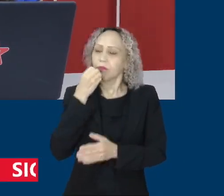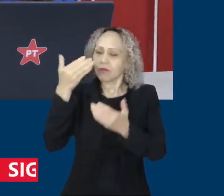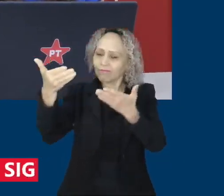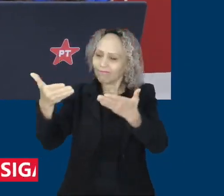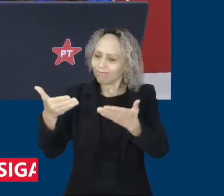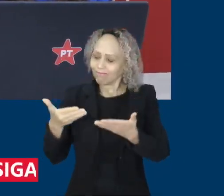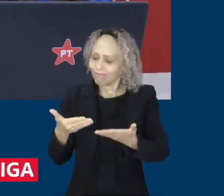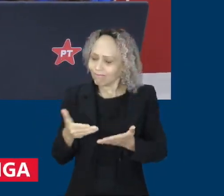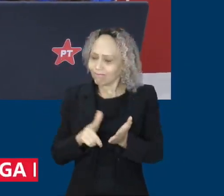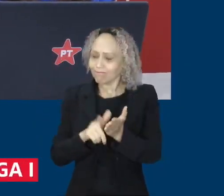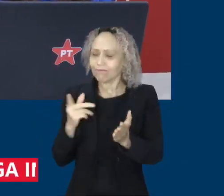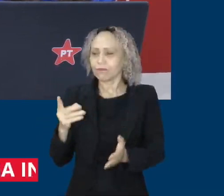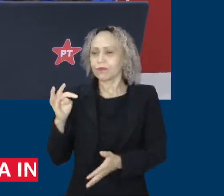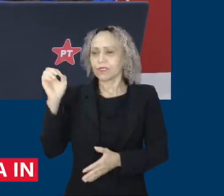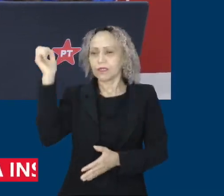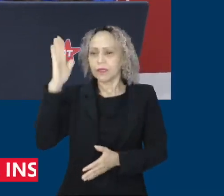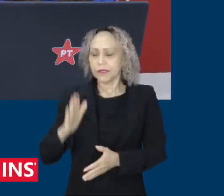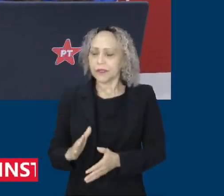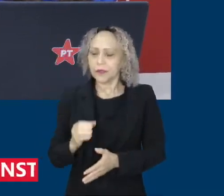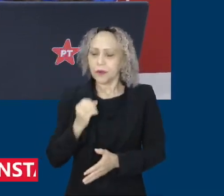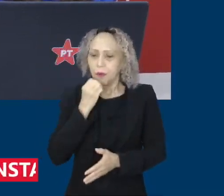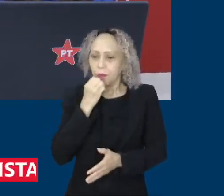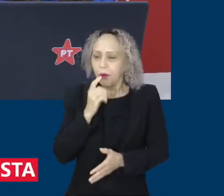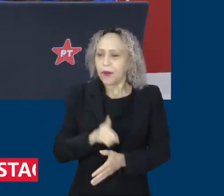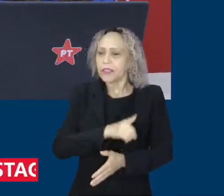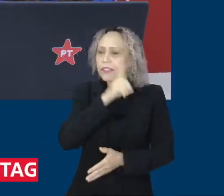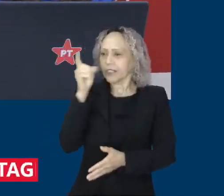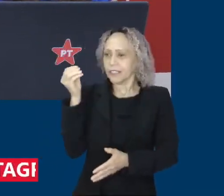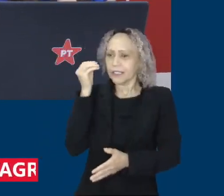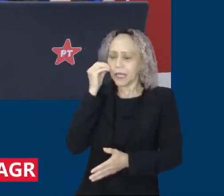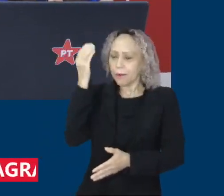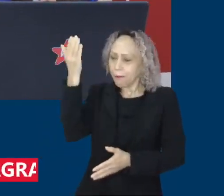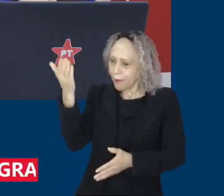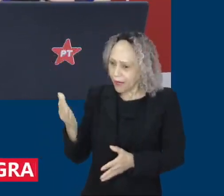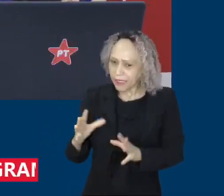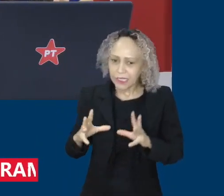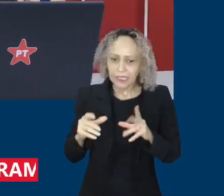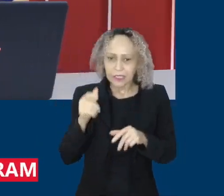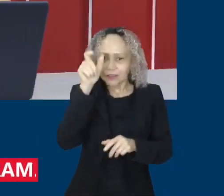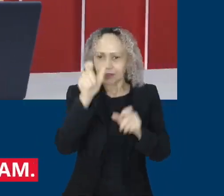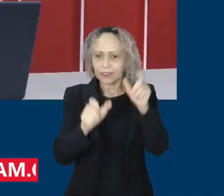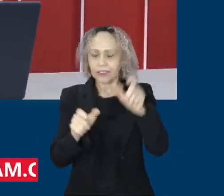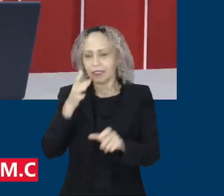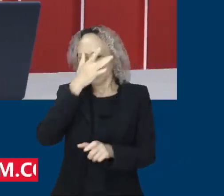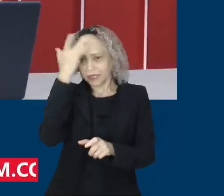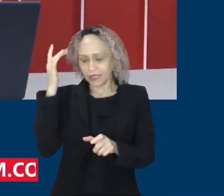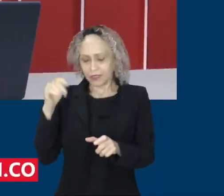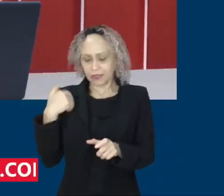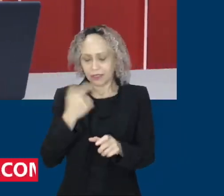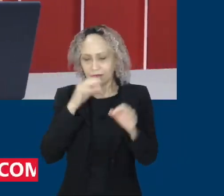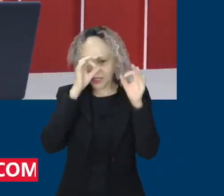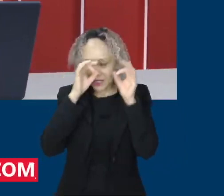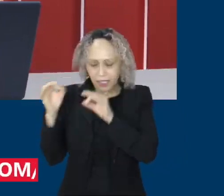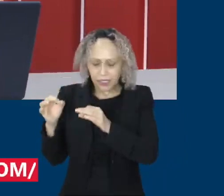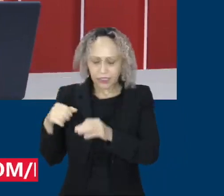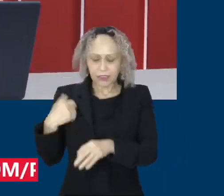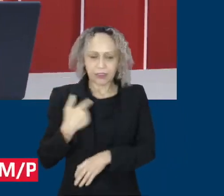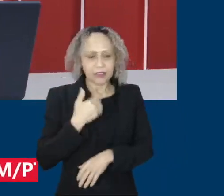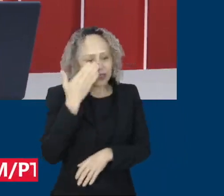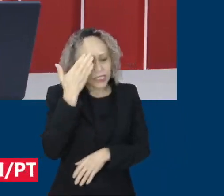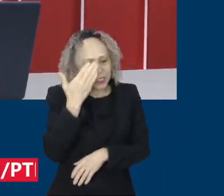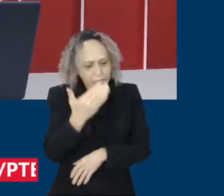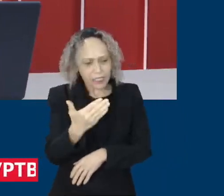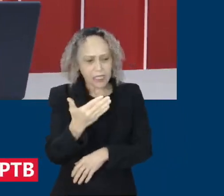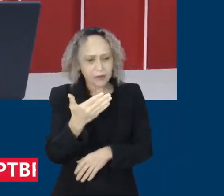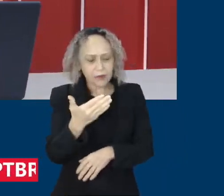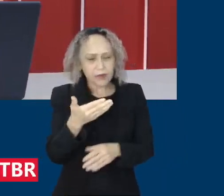Bom dia, Amanda. Bom dia a todos os telespectadores. Eu agradeço pelo convite. Nós agradecemos ter aceito o nosso convite, estar aqui com a gente hoje